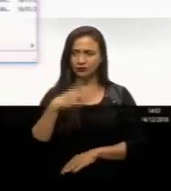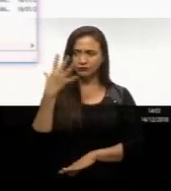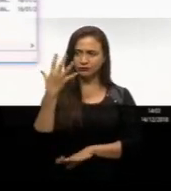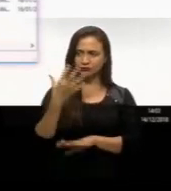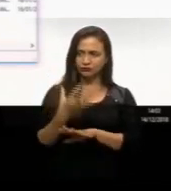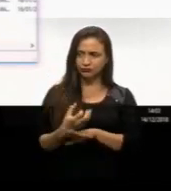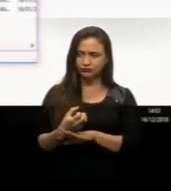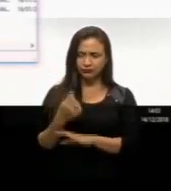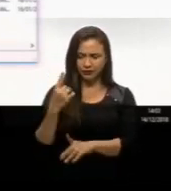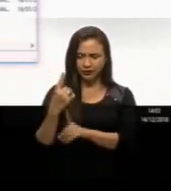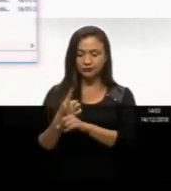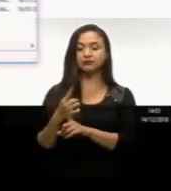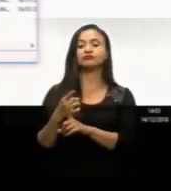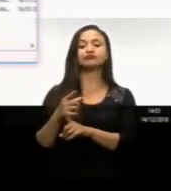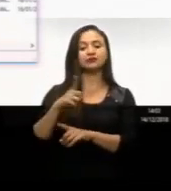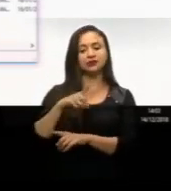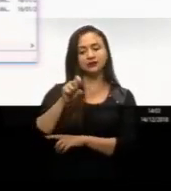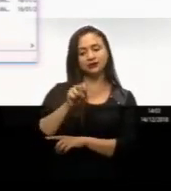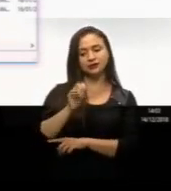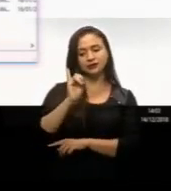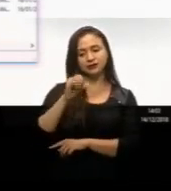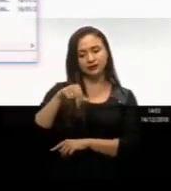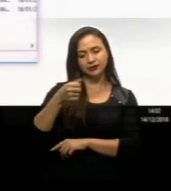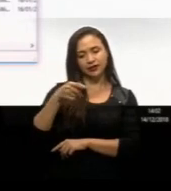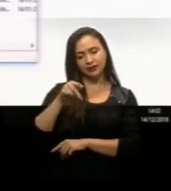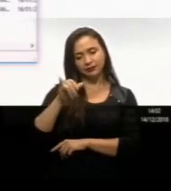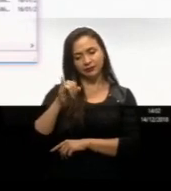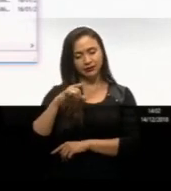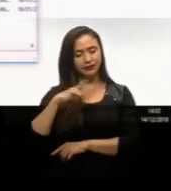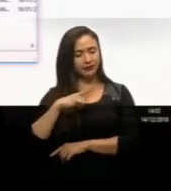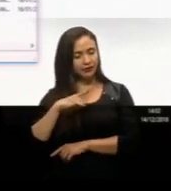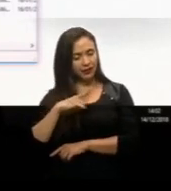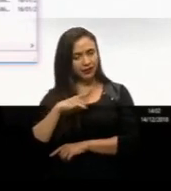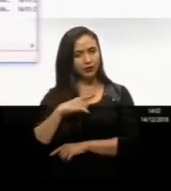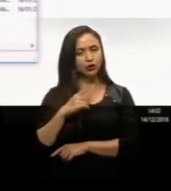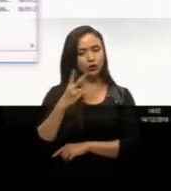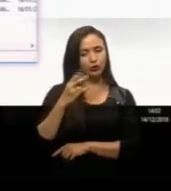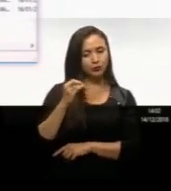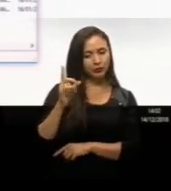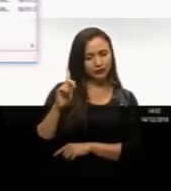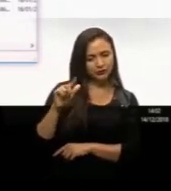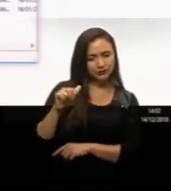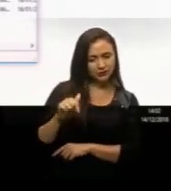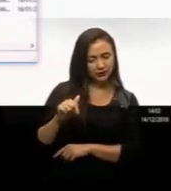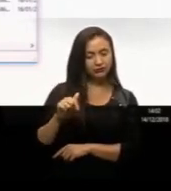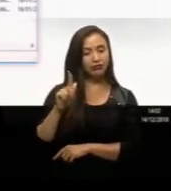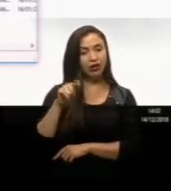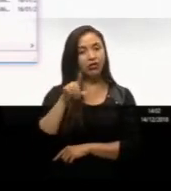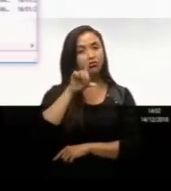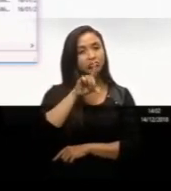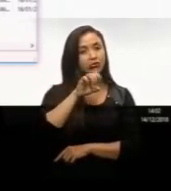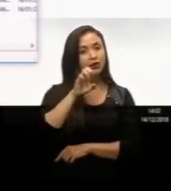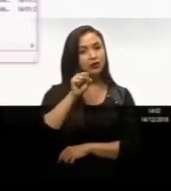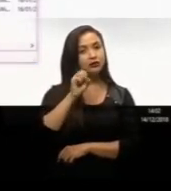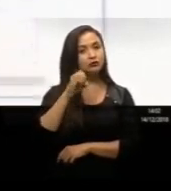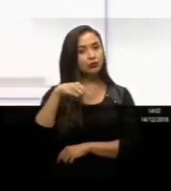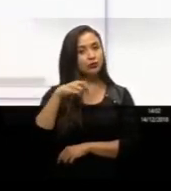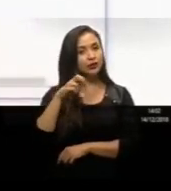aqui e acha, ó, Sinap Insumos Composições 09/2017 desonerado. Clica